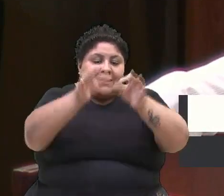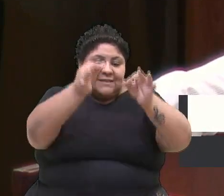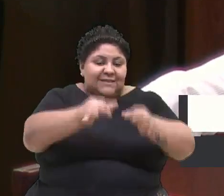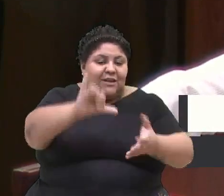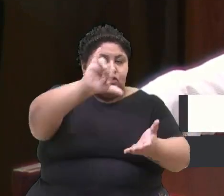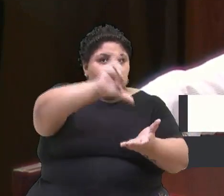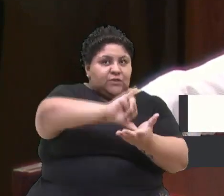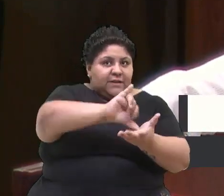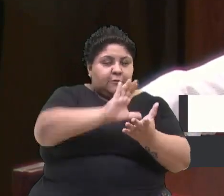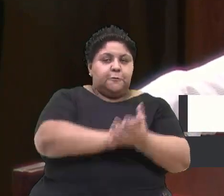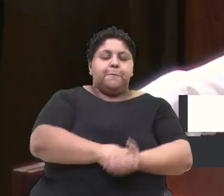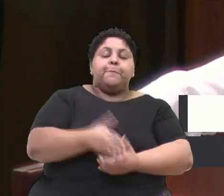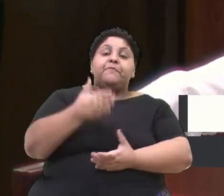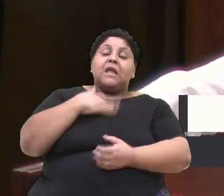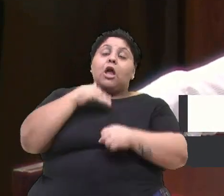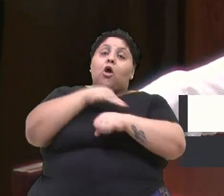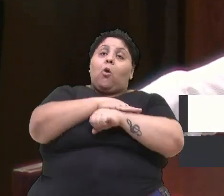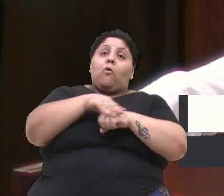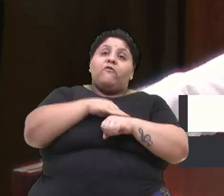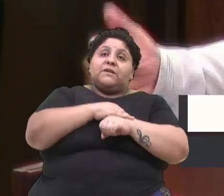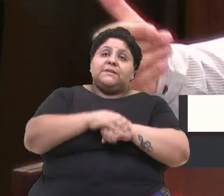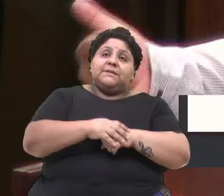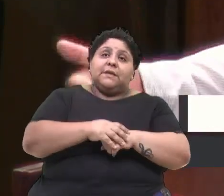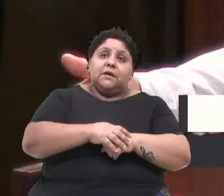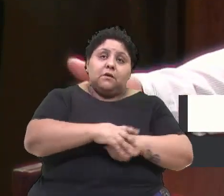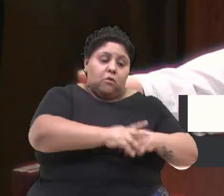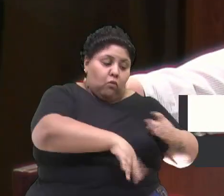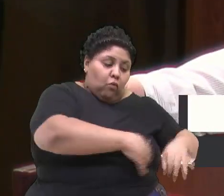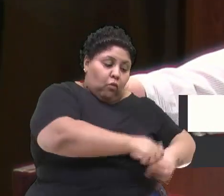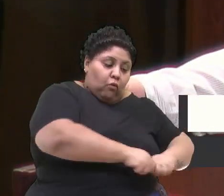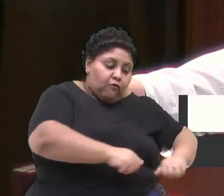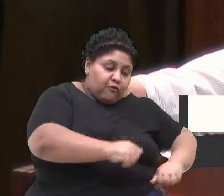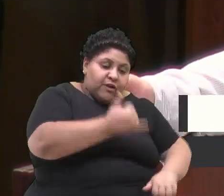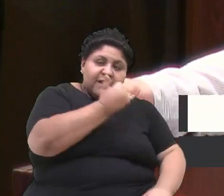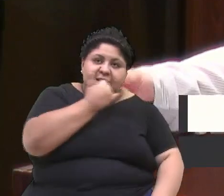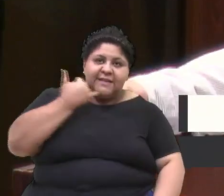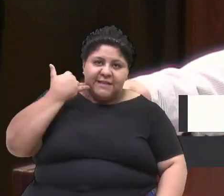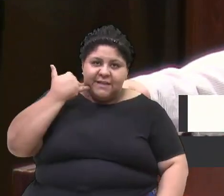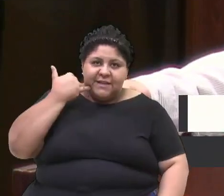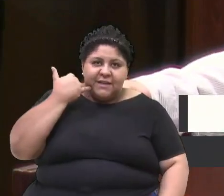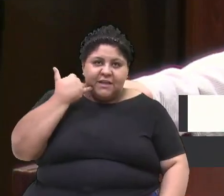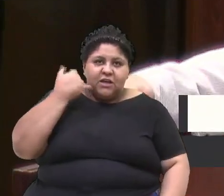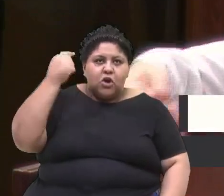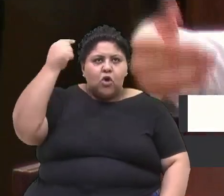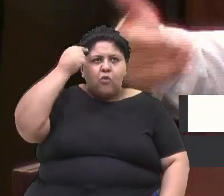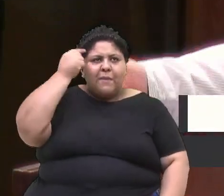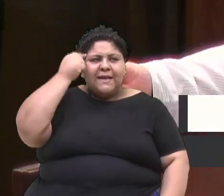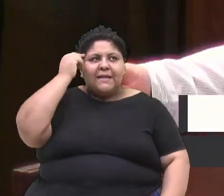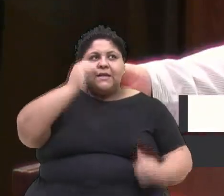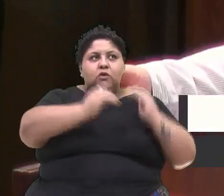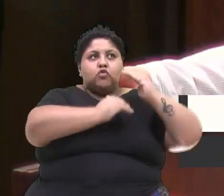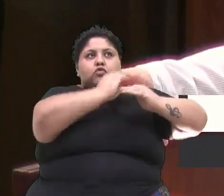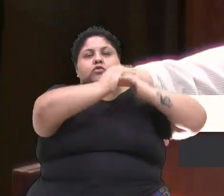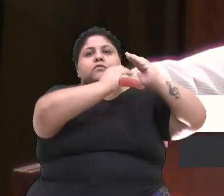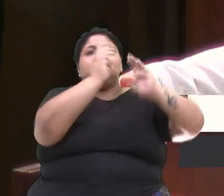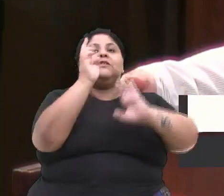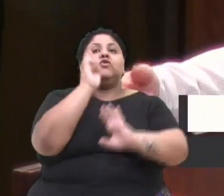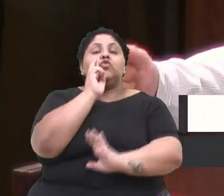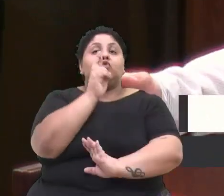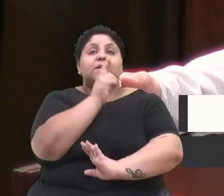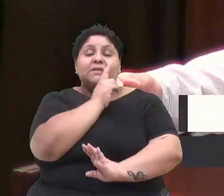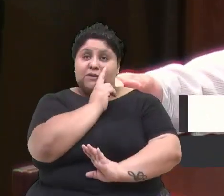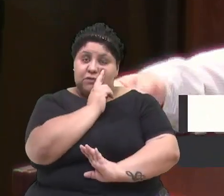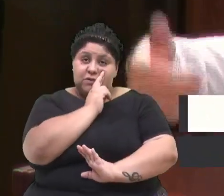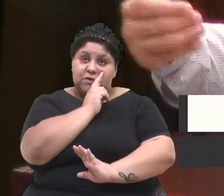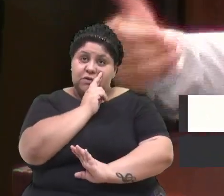Frei Jaime sobre uma ideia que o Frei Jaime tem, que é da construção do restaurante popular e